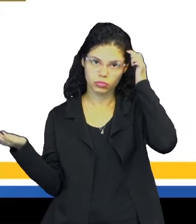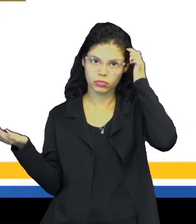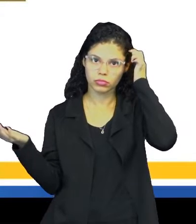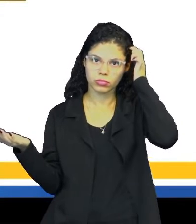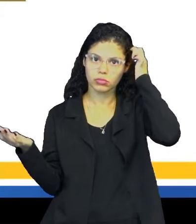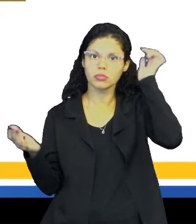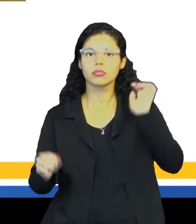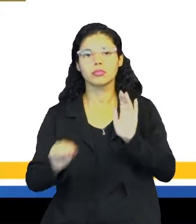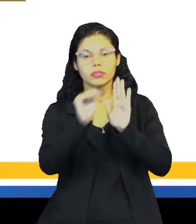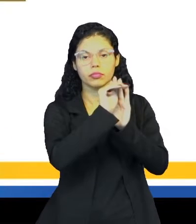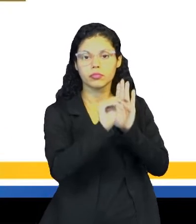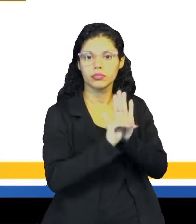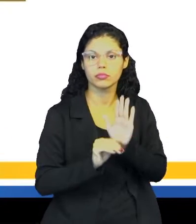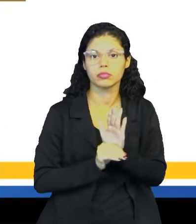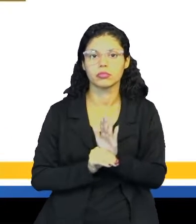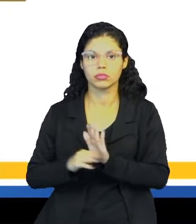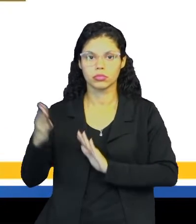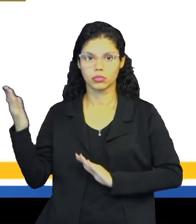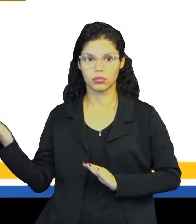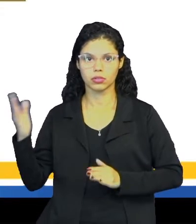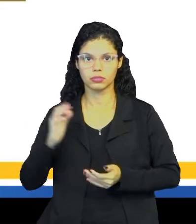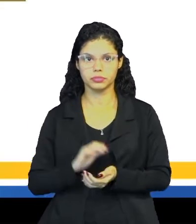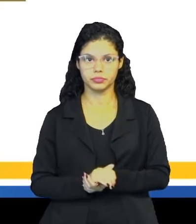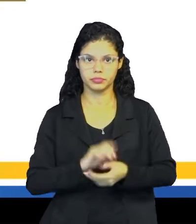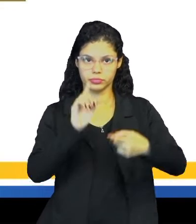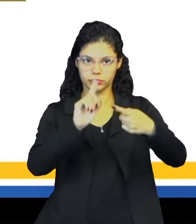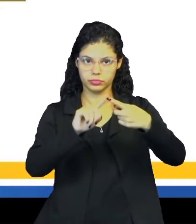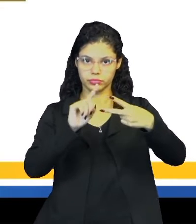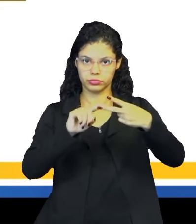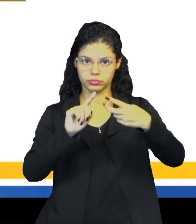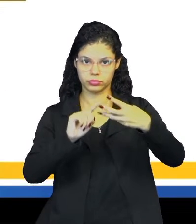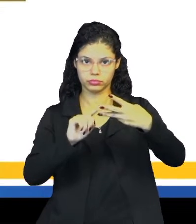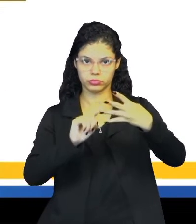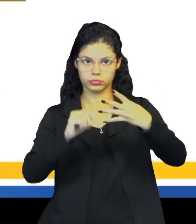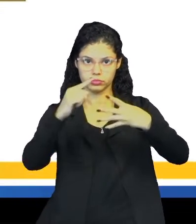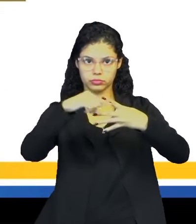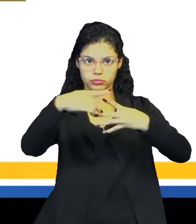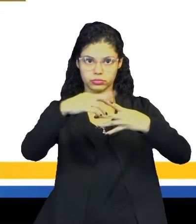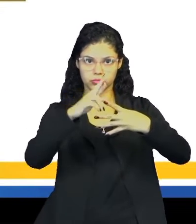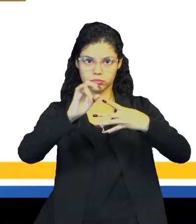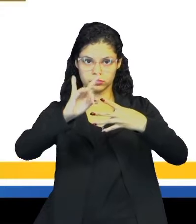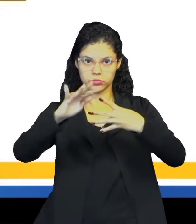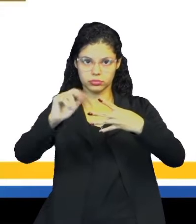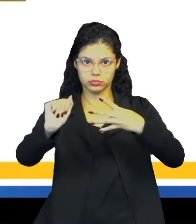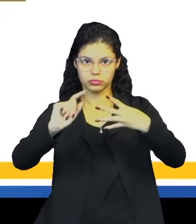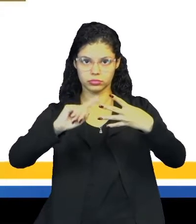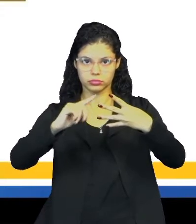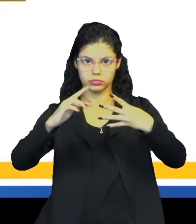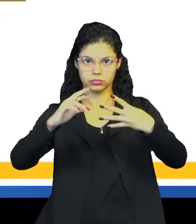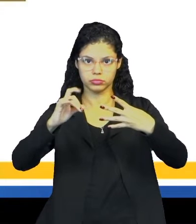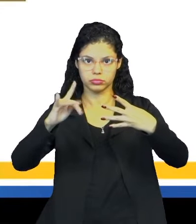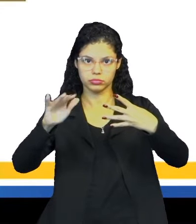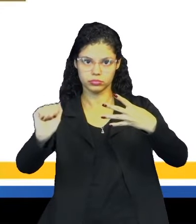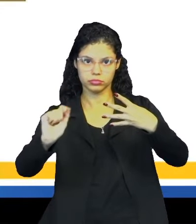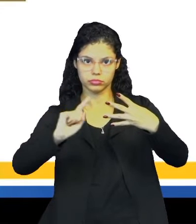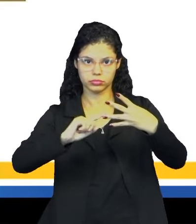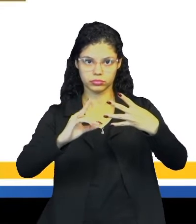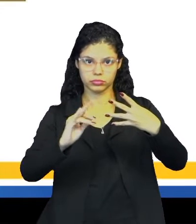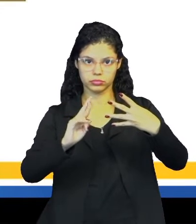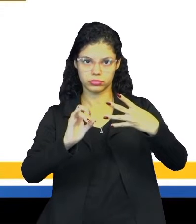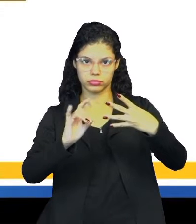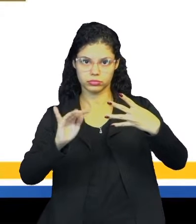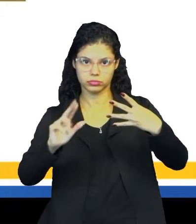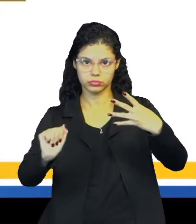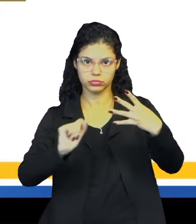Falando então da classificação das algas, nós temos aí tanto algas do tipo pirrófitas, clorófitas,